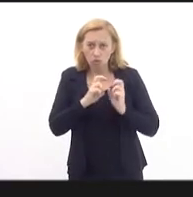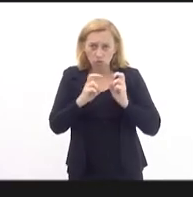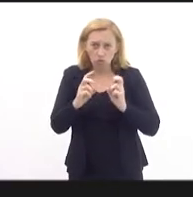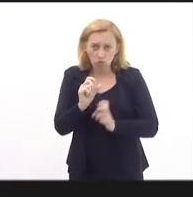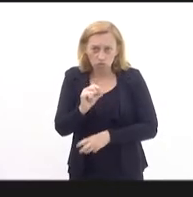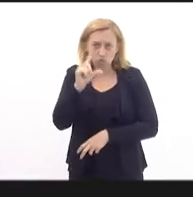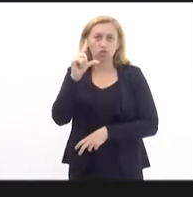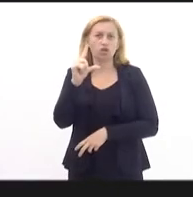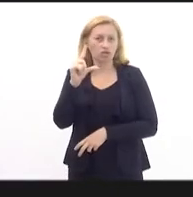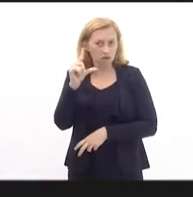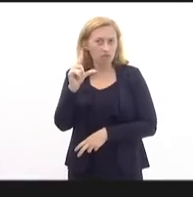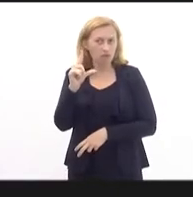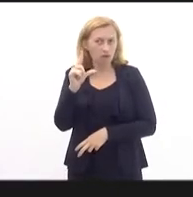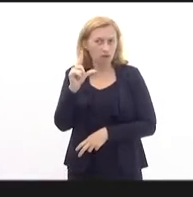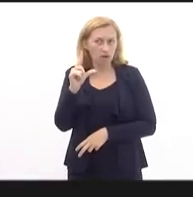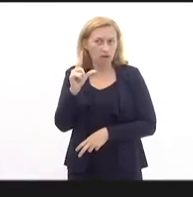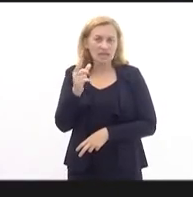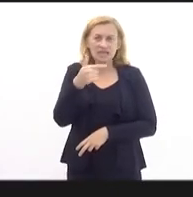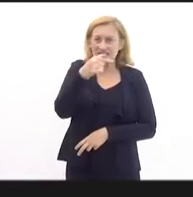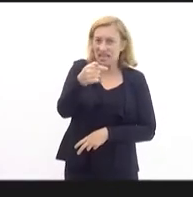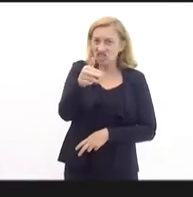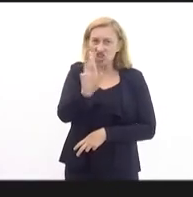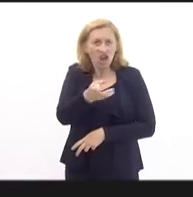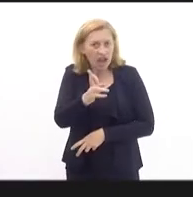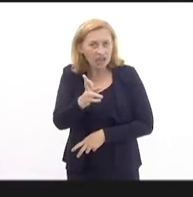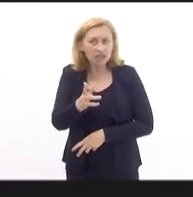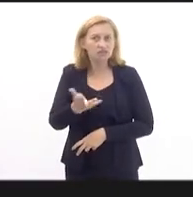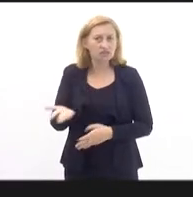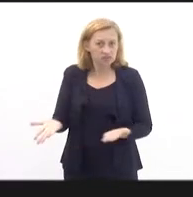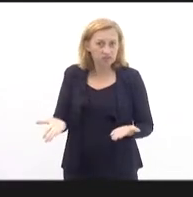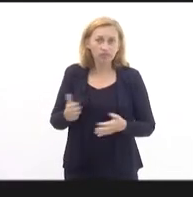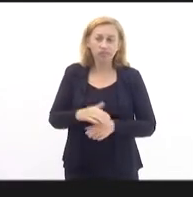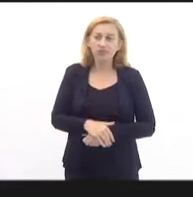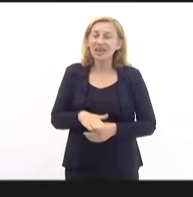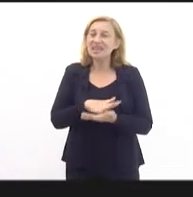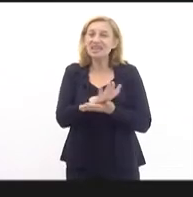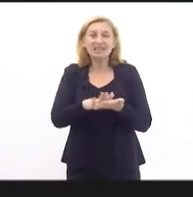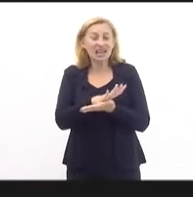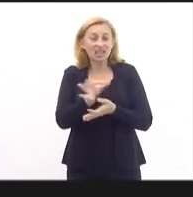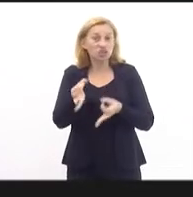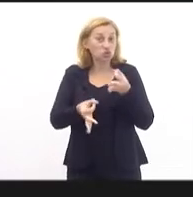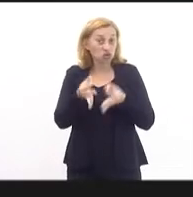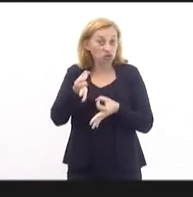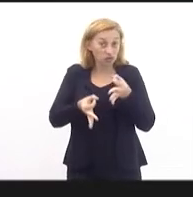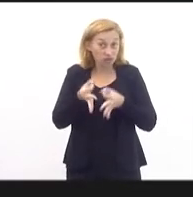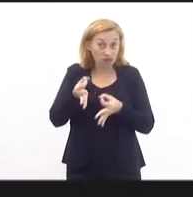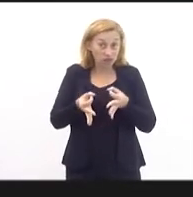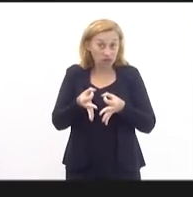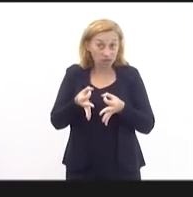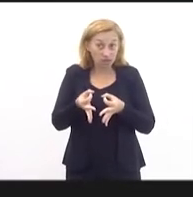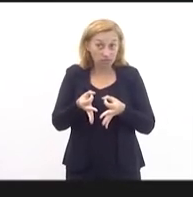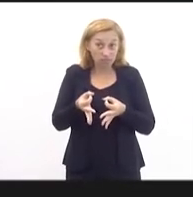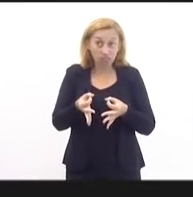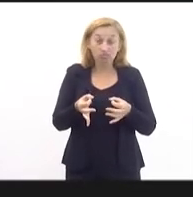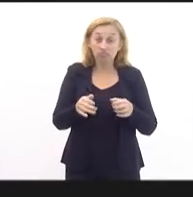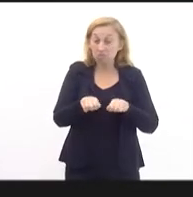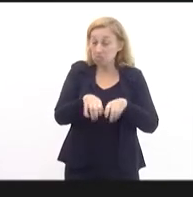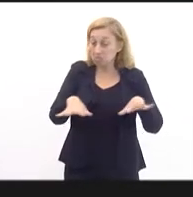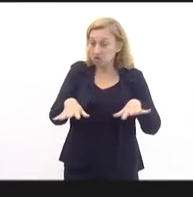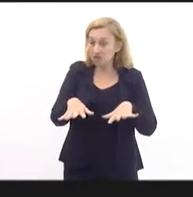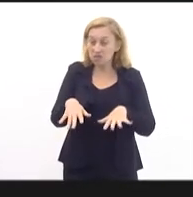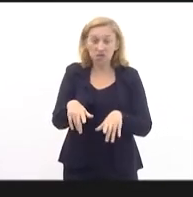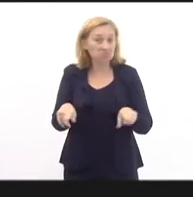passagens, né, para R$ 7,00, nada justifica, nem a pandemia,